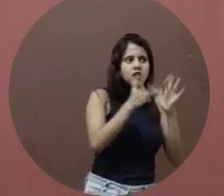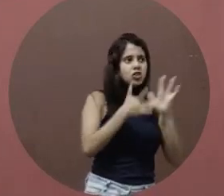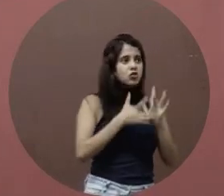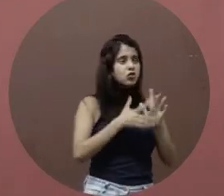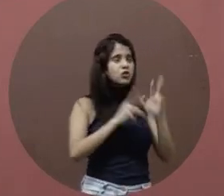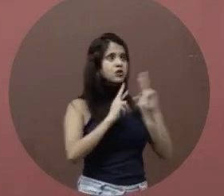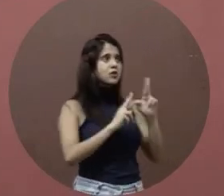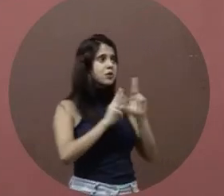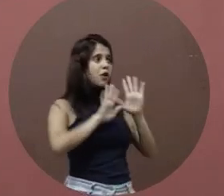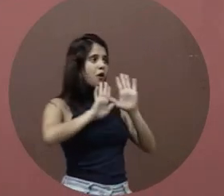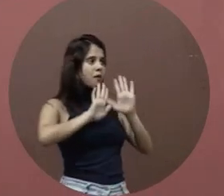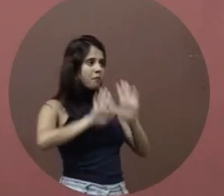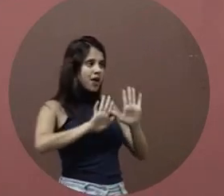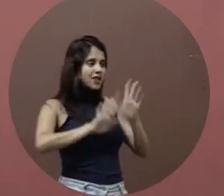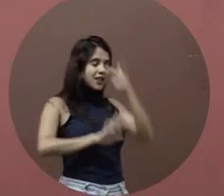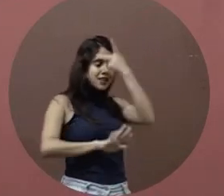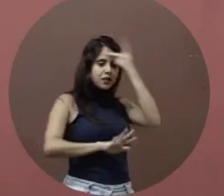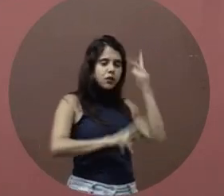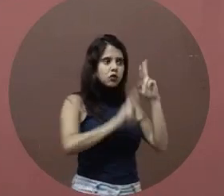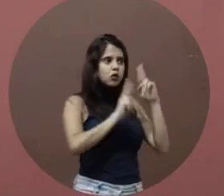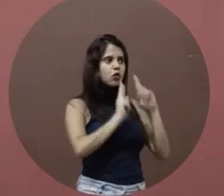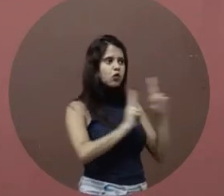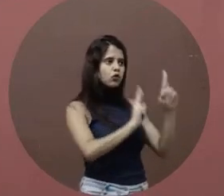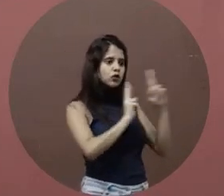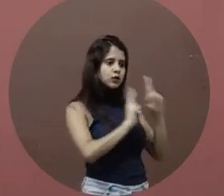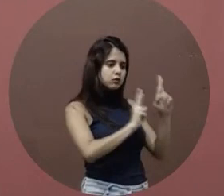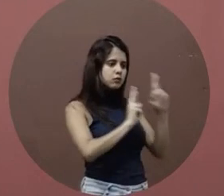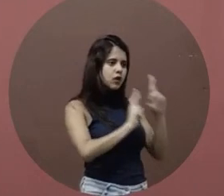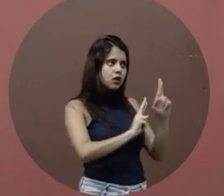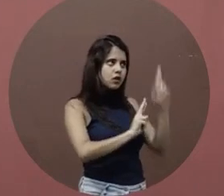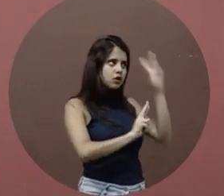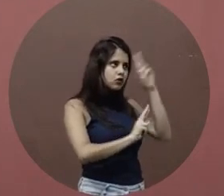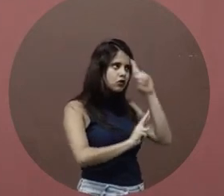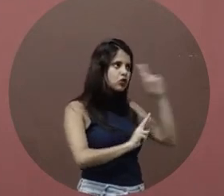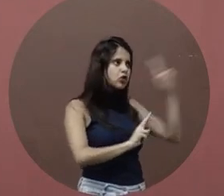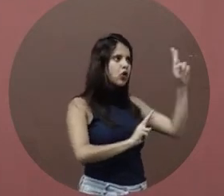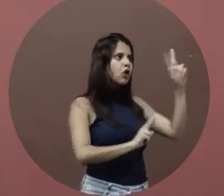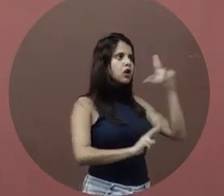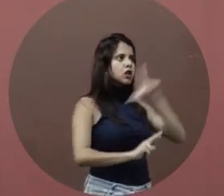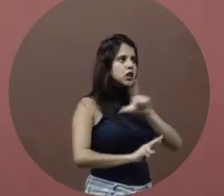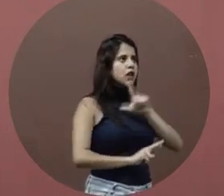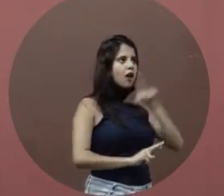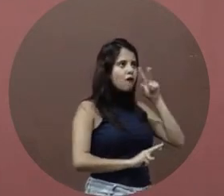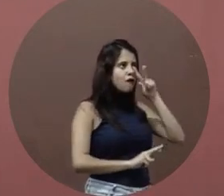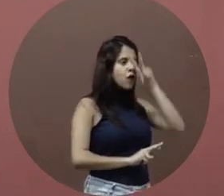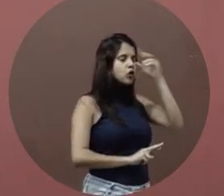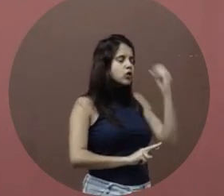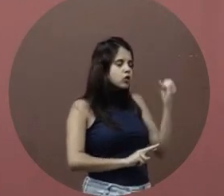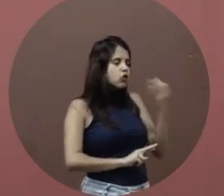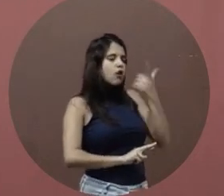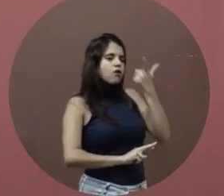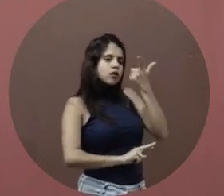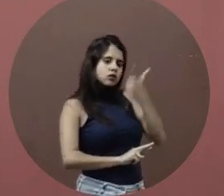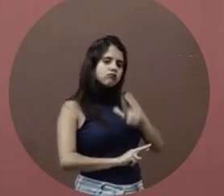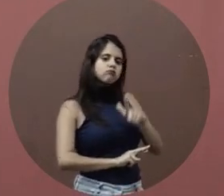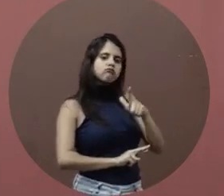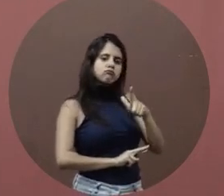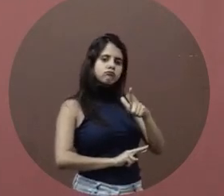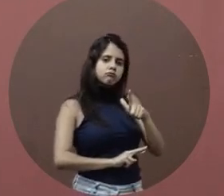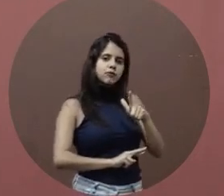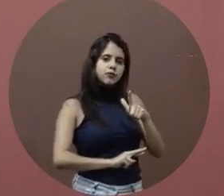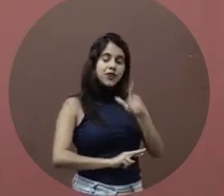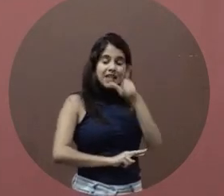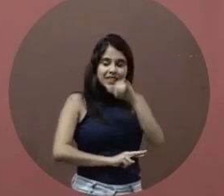Mas os que esperam no Senhor renovam as suas forças. Se você espera nas circunstâncias, você